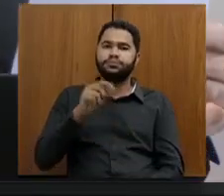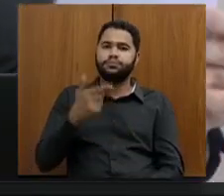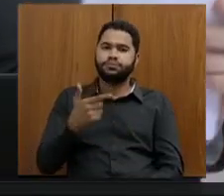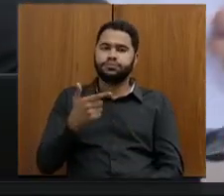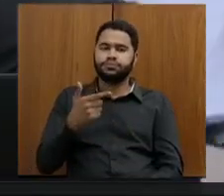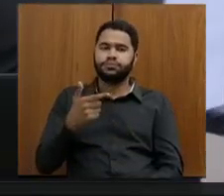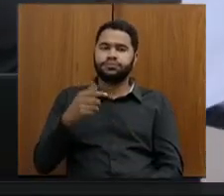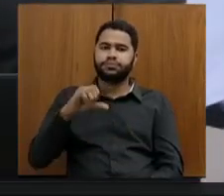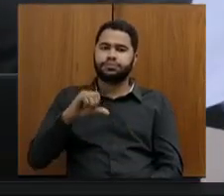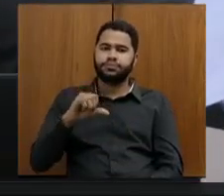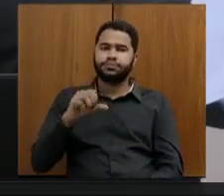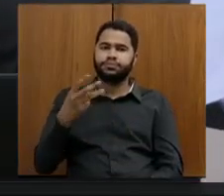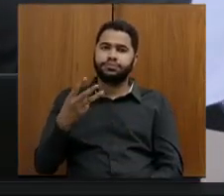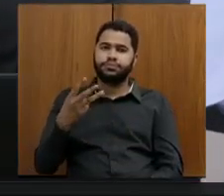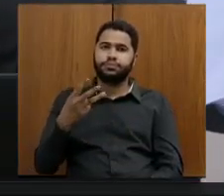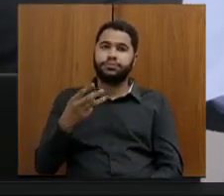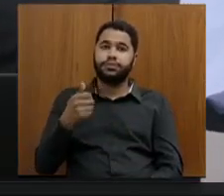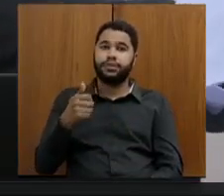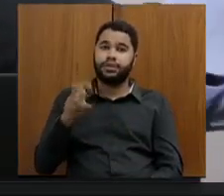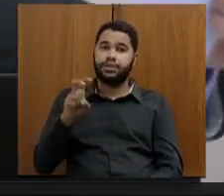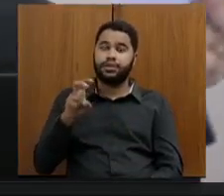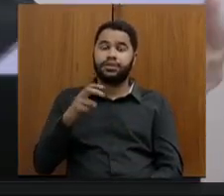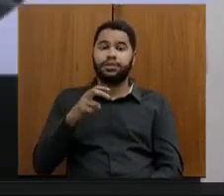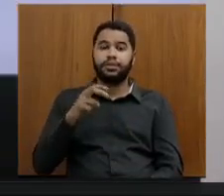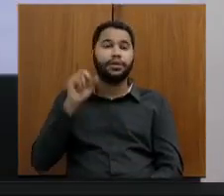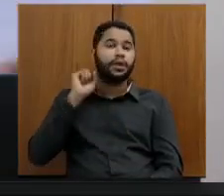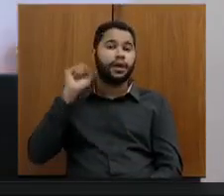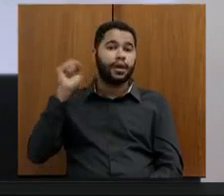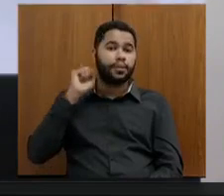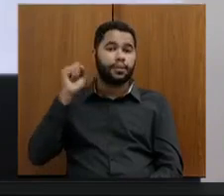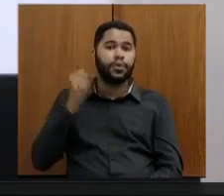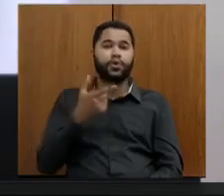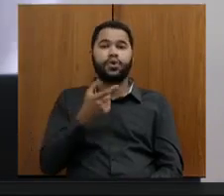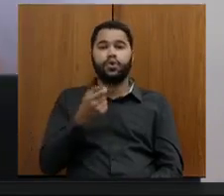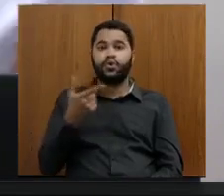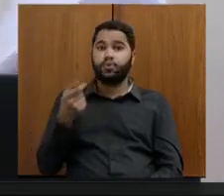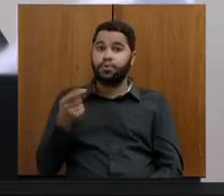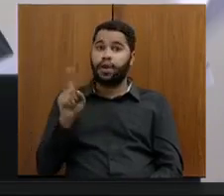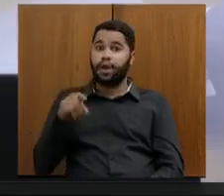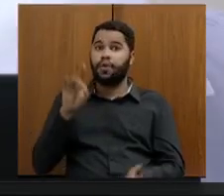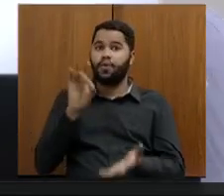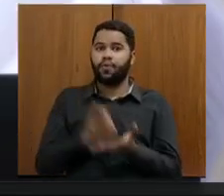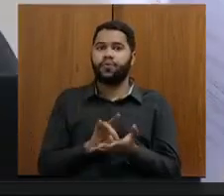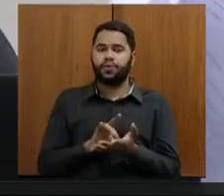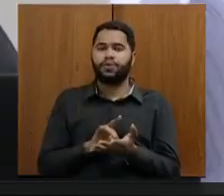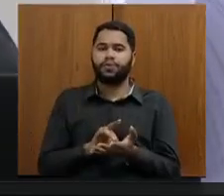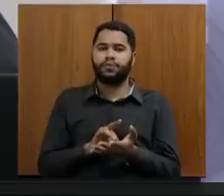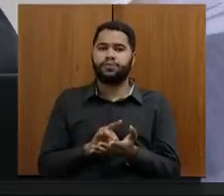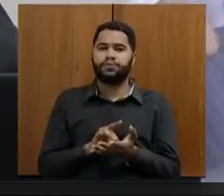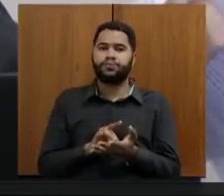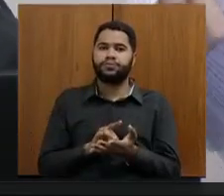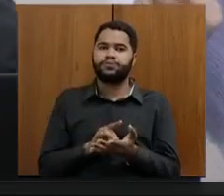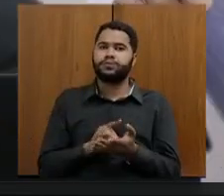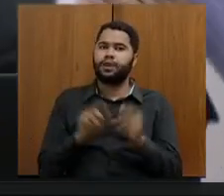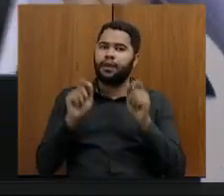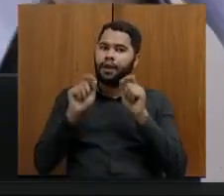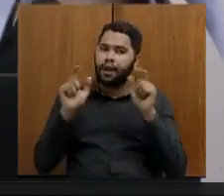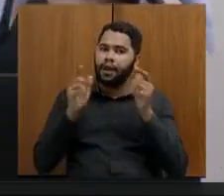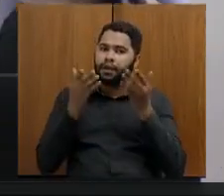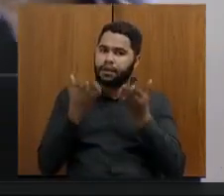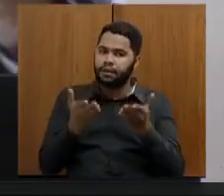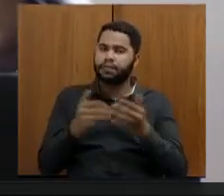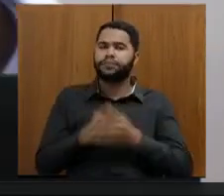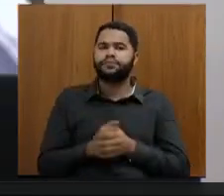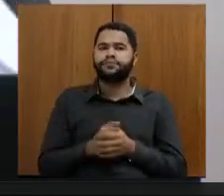em 2020 de 15 D Abril D 2020 Deputado de o leite Esse é o Ofício eu tenho alertado o